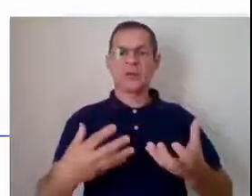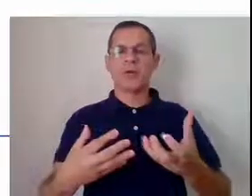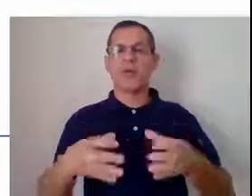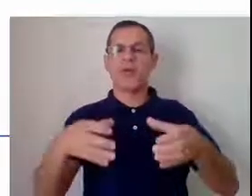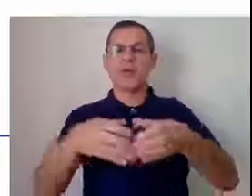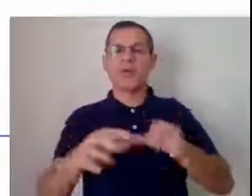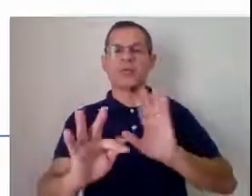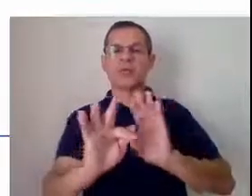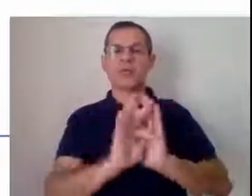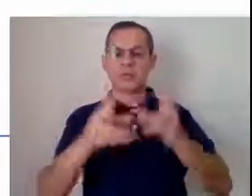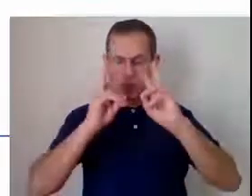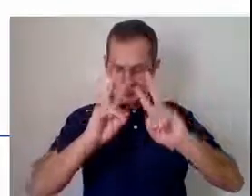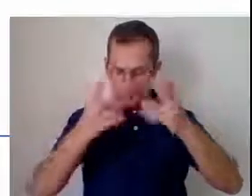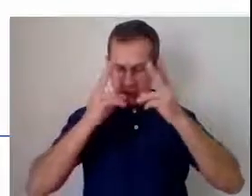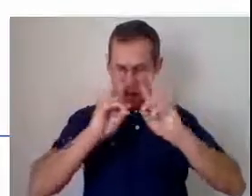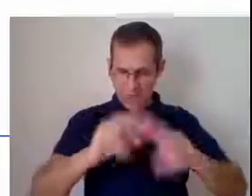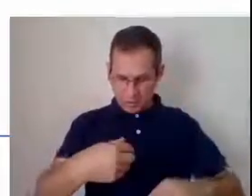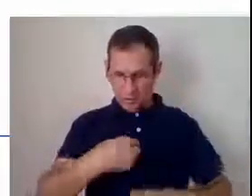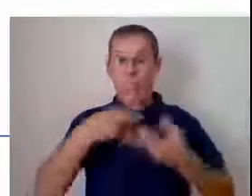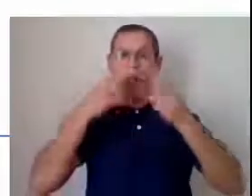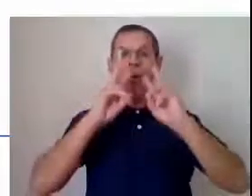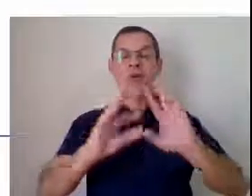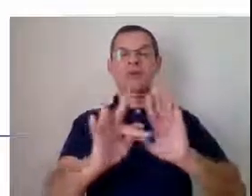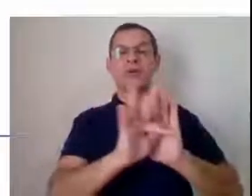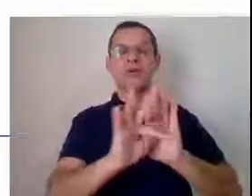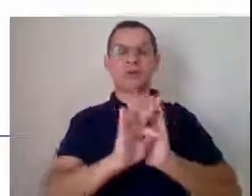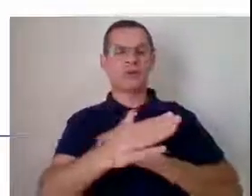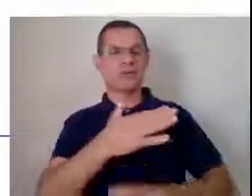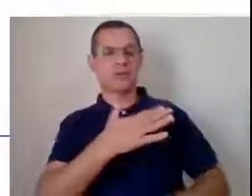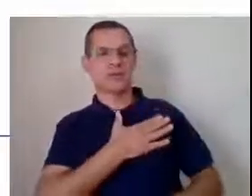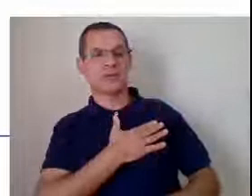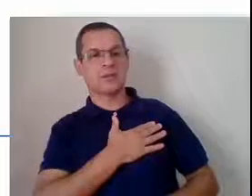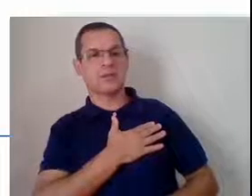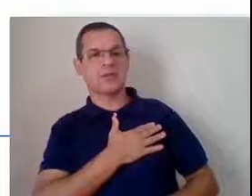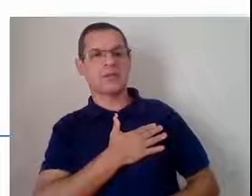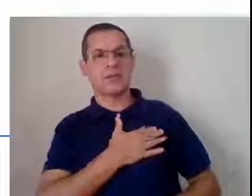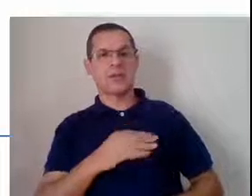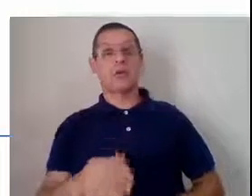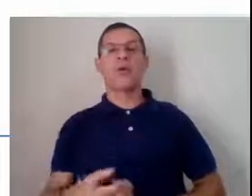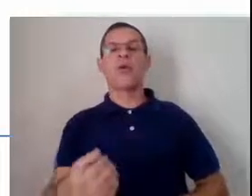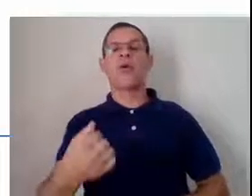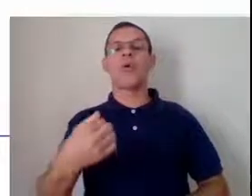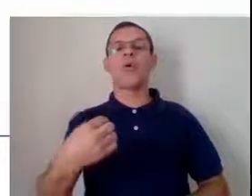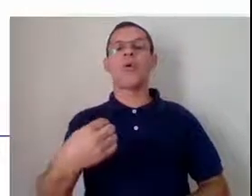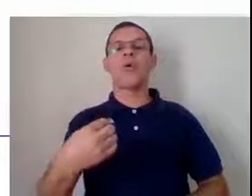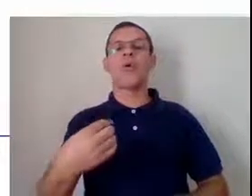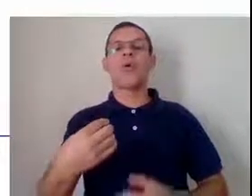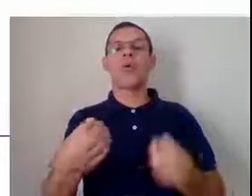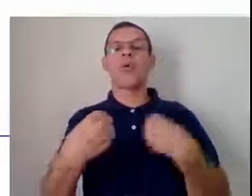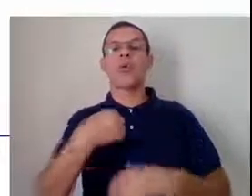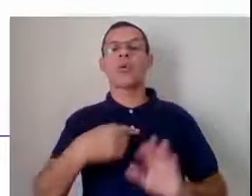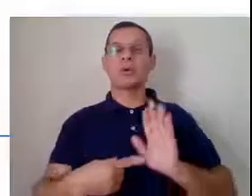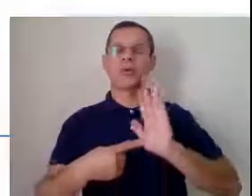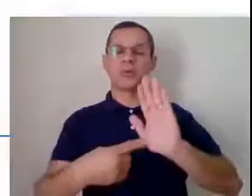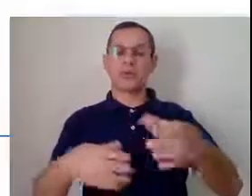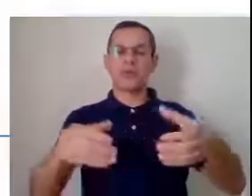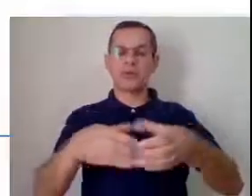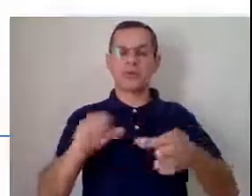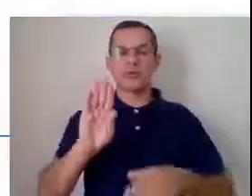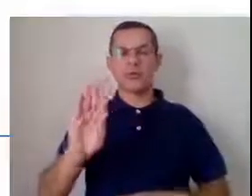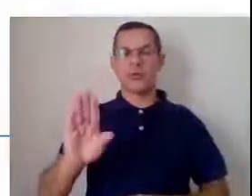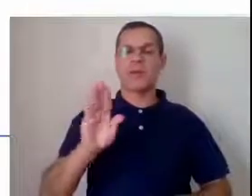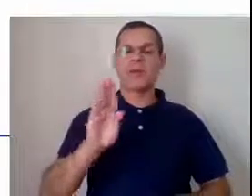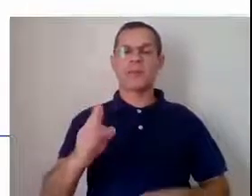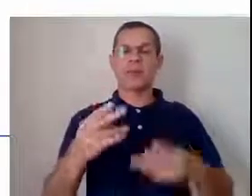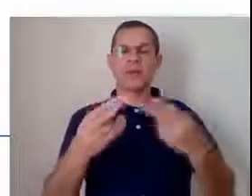formas. Eu estou olhando visualmente, eu já vejo as minhas formas, tá? Então, como que eu represento esse conjunto B? B